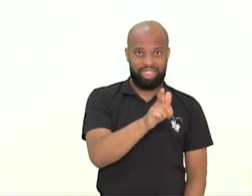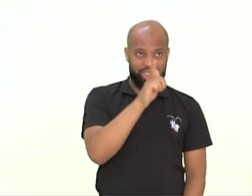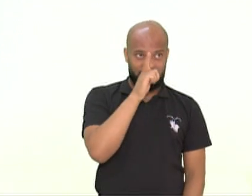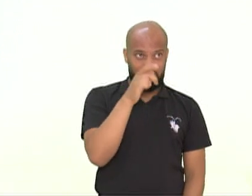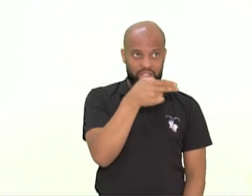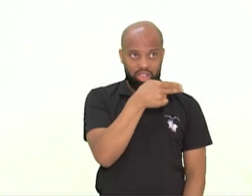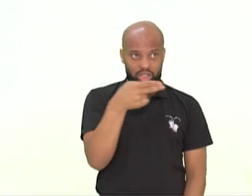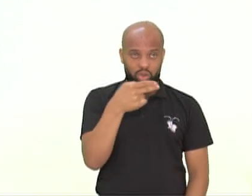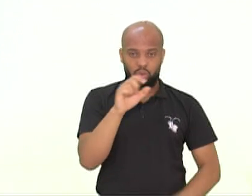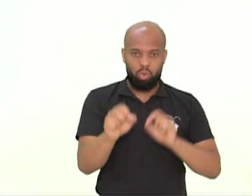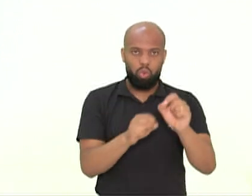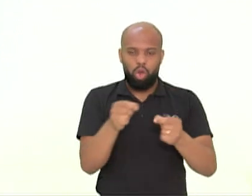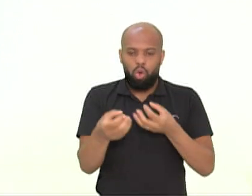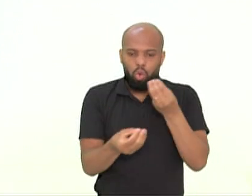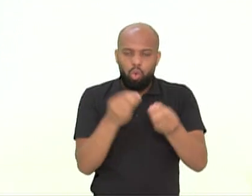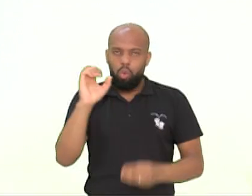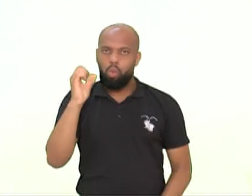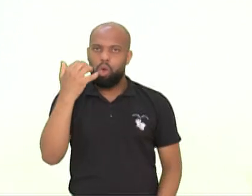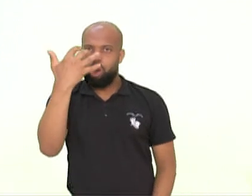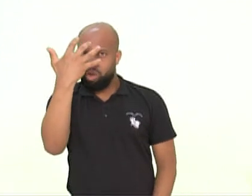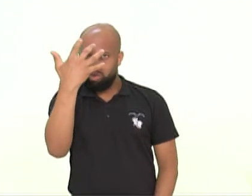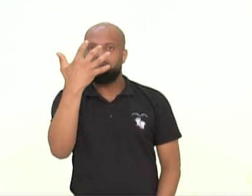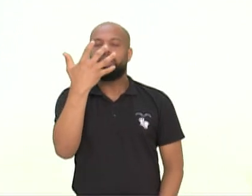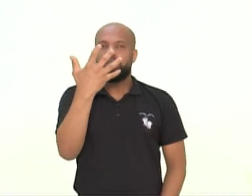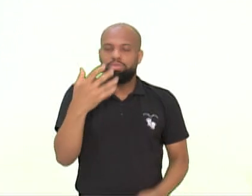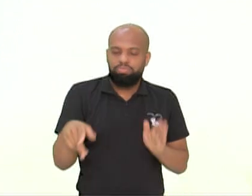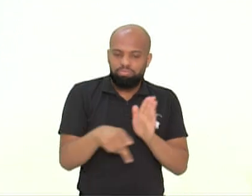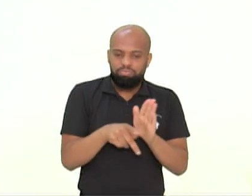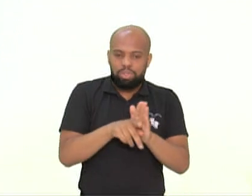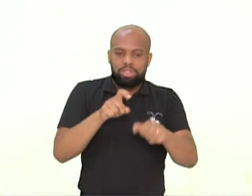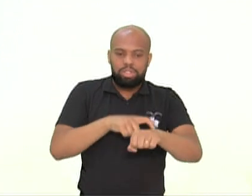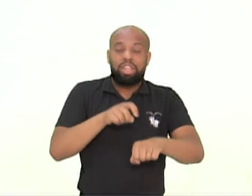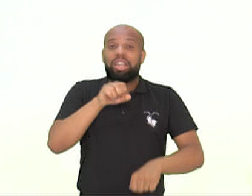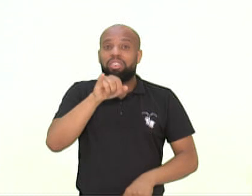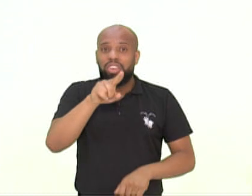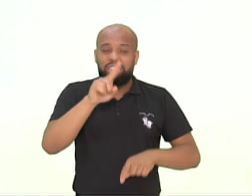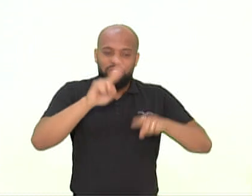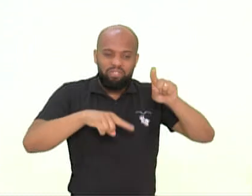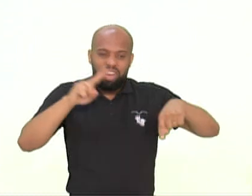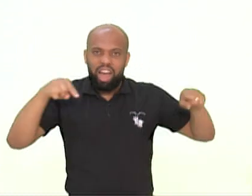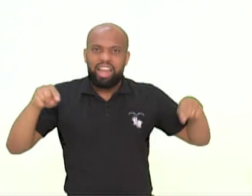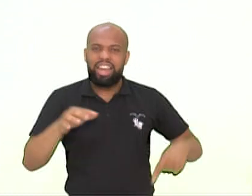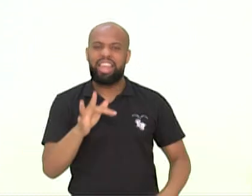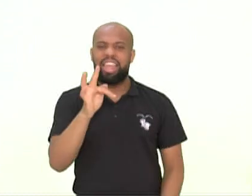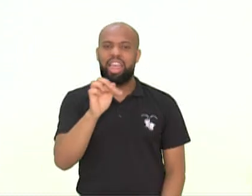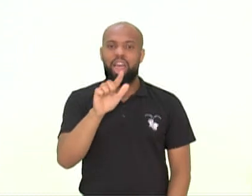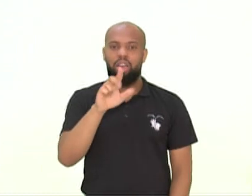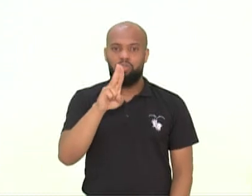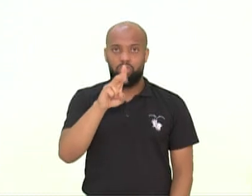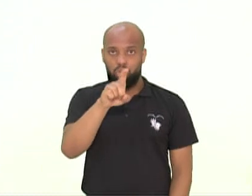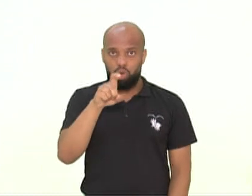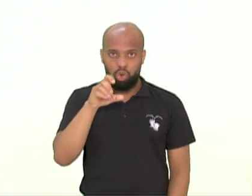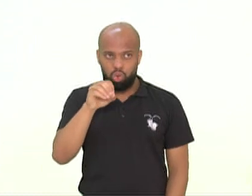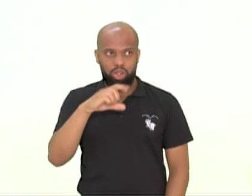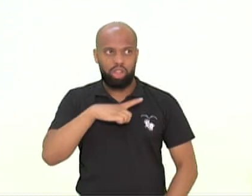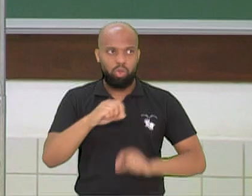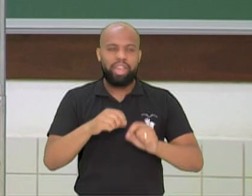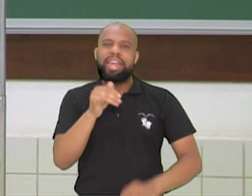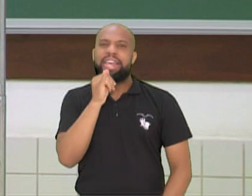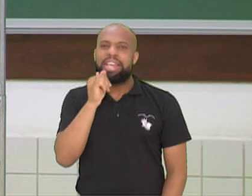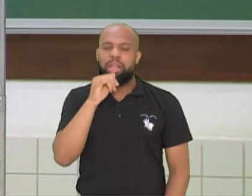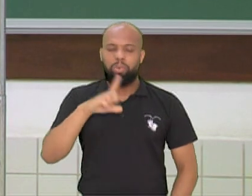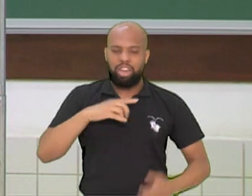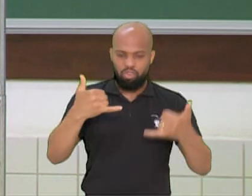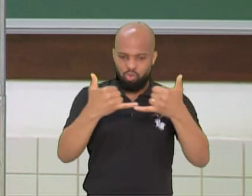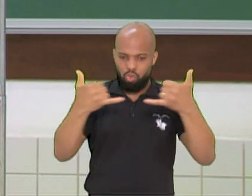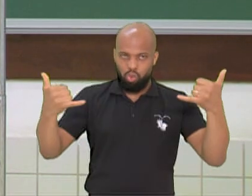fluxo magnético no tempo, ok? Quanto mais você variar o fluxo magnético, ou seja, quanto mais você tem aqui um condutor, quanto mais você